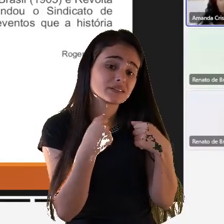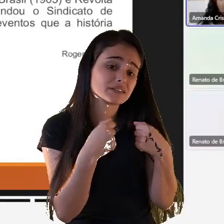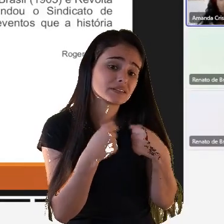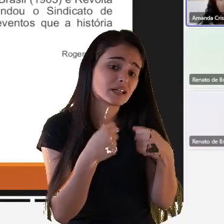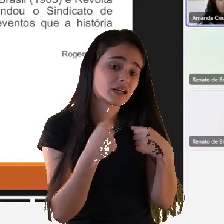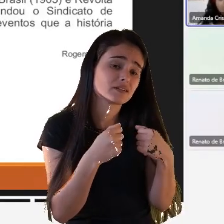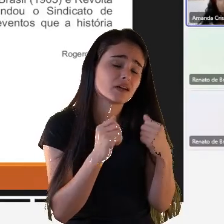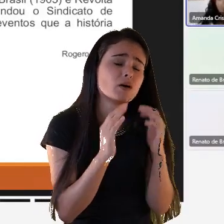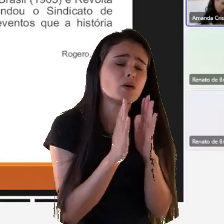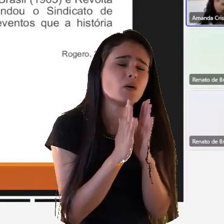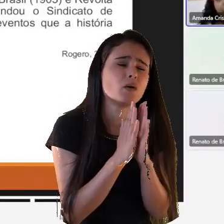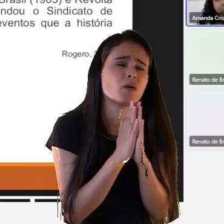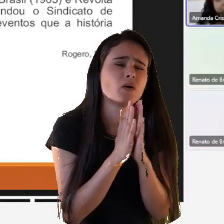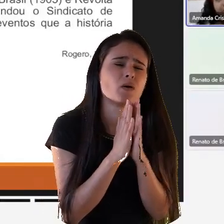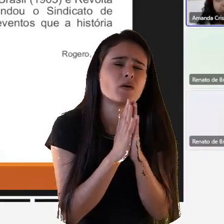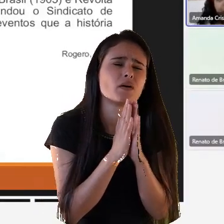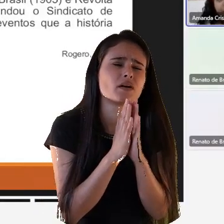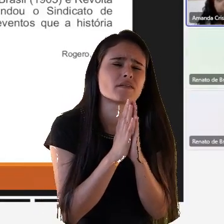ela usa de